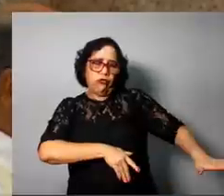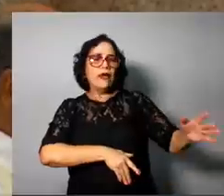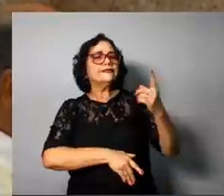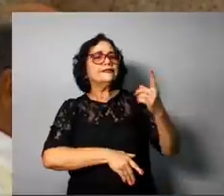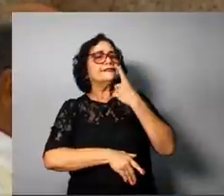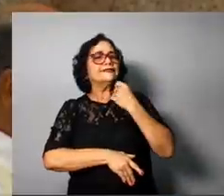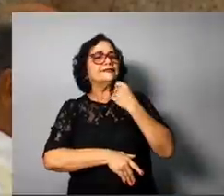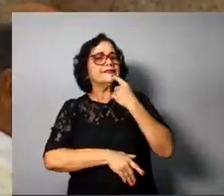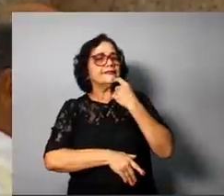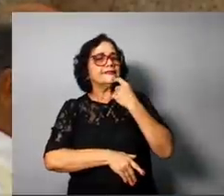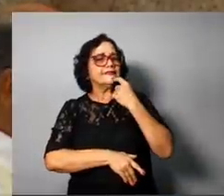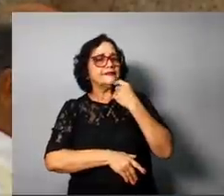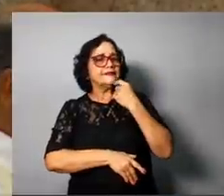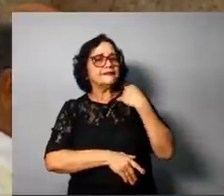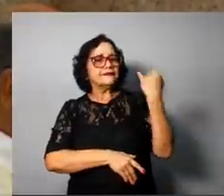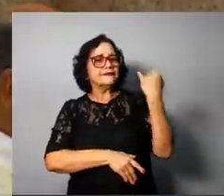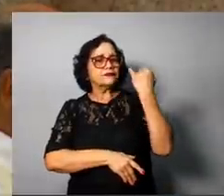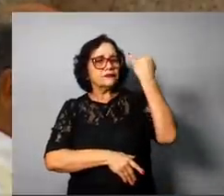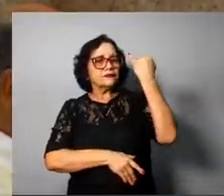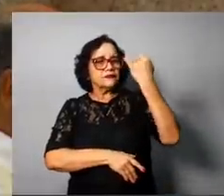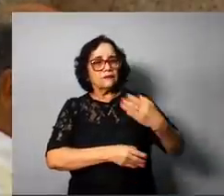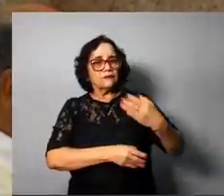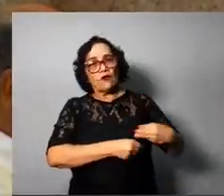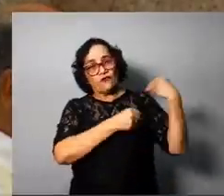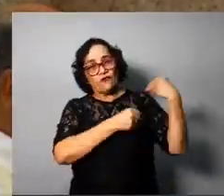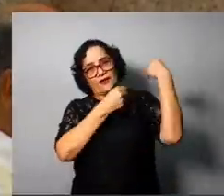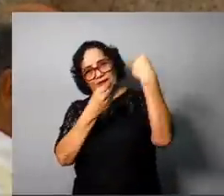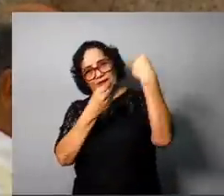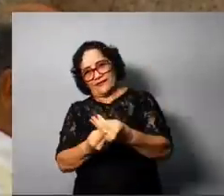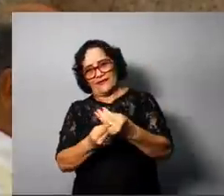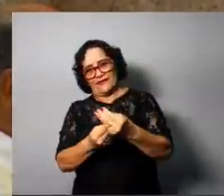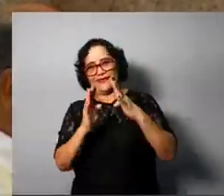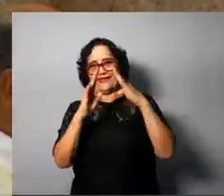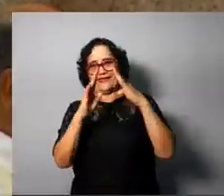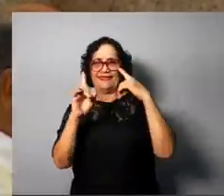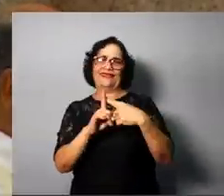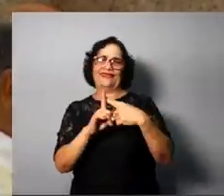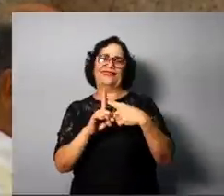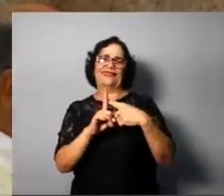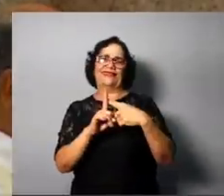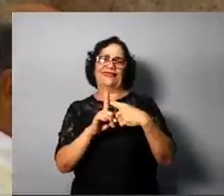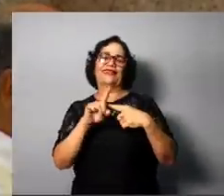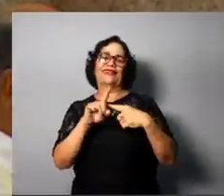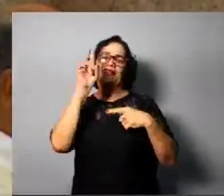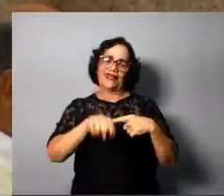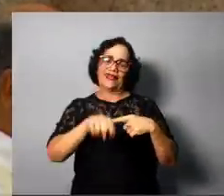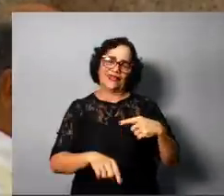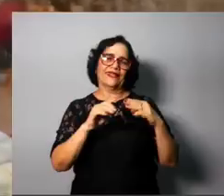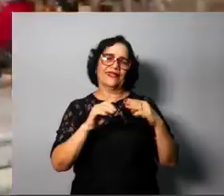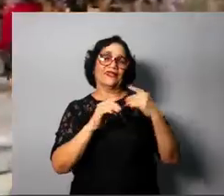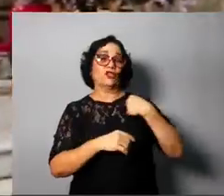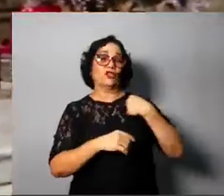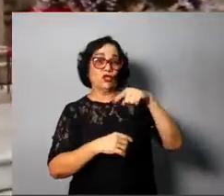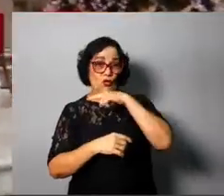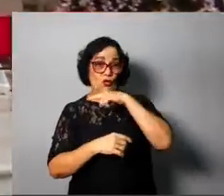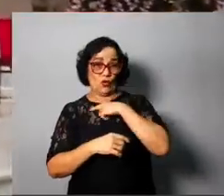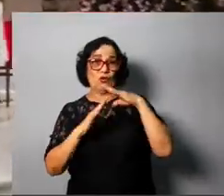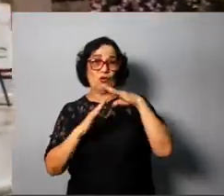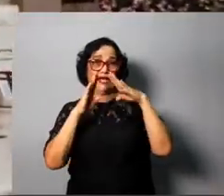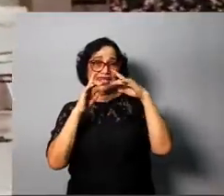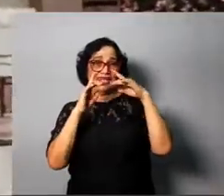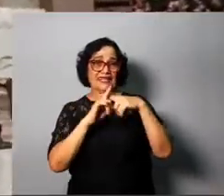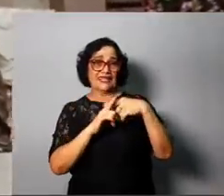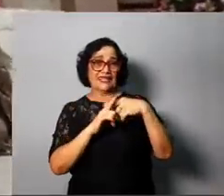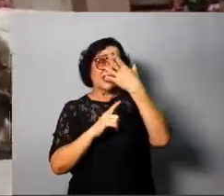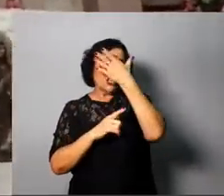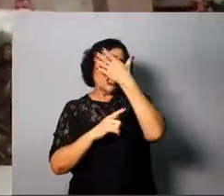oferecê-lo à sua esposa, à igreja, de modo que ela, nós,